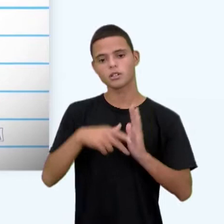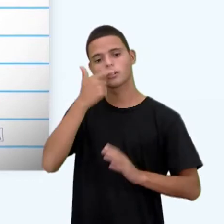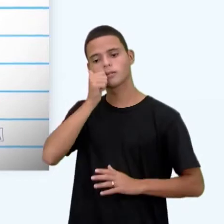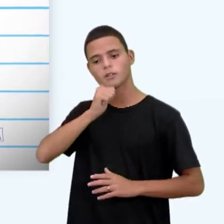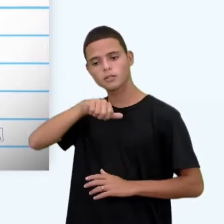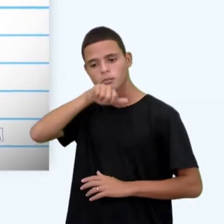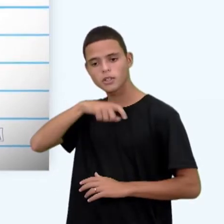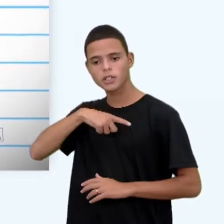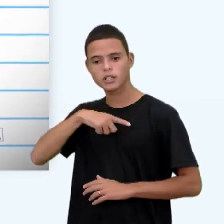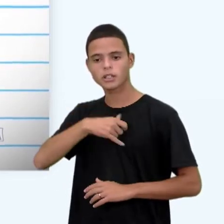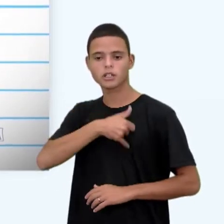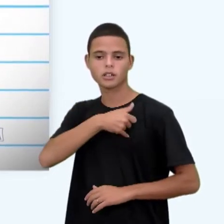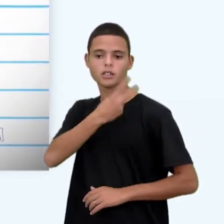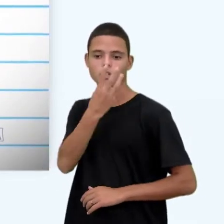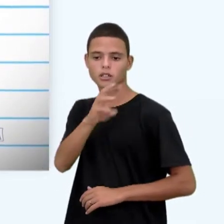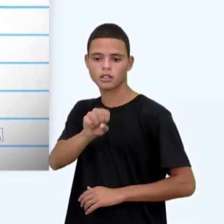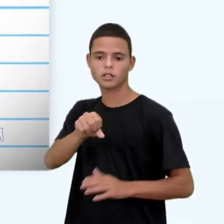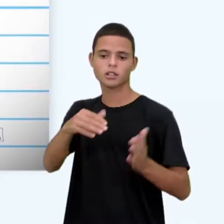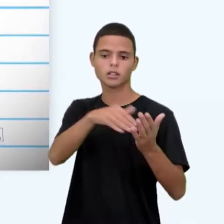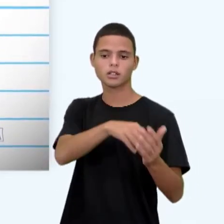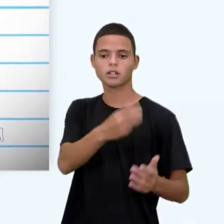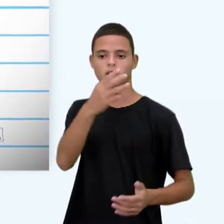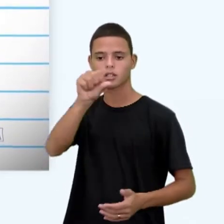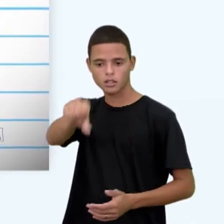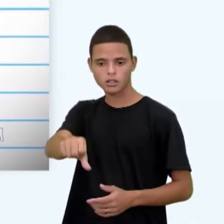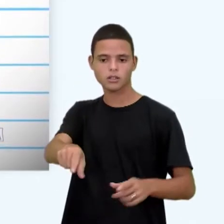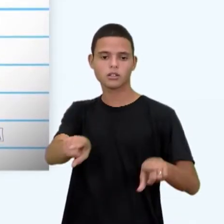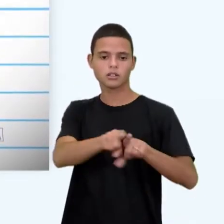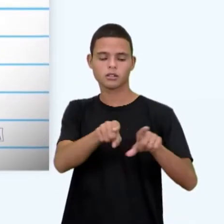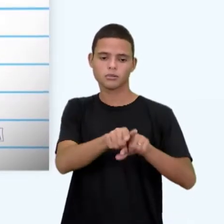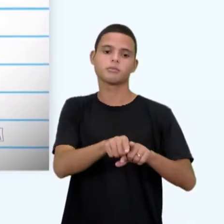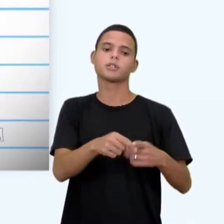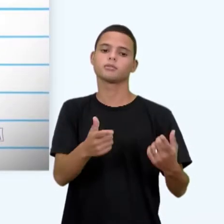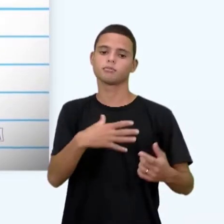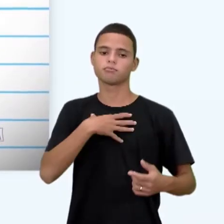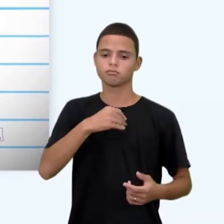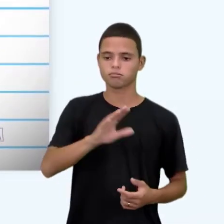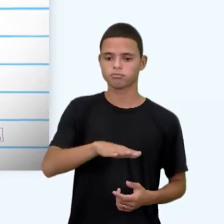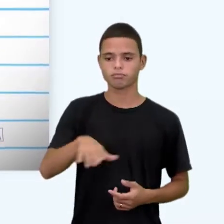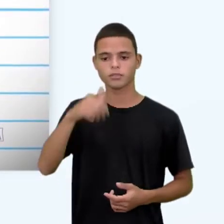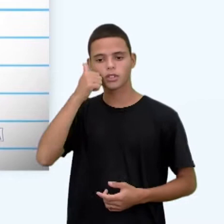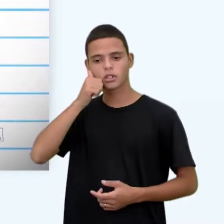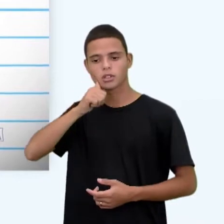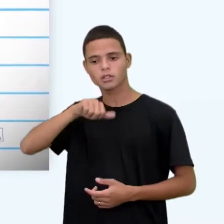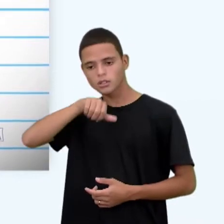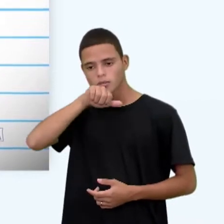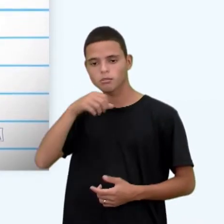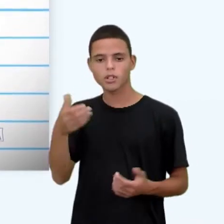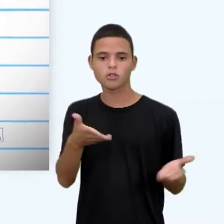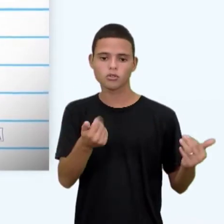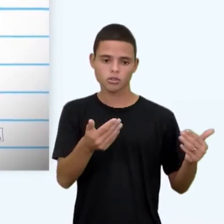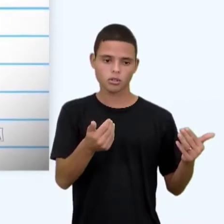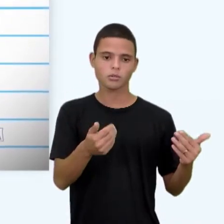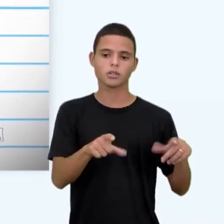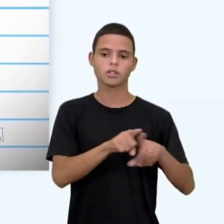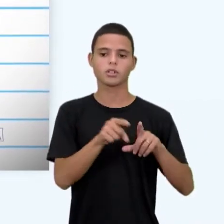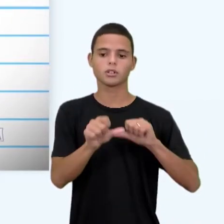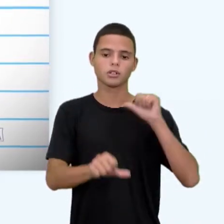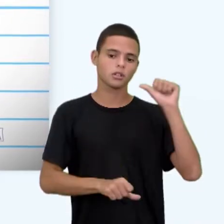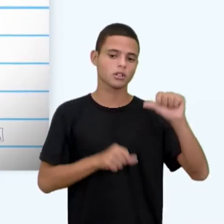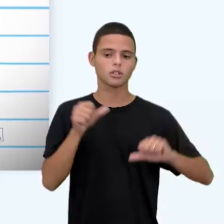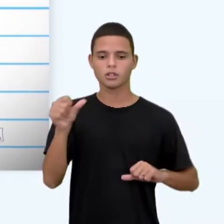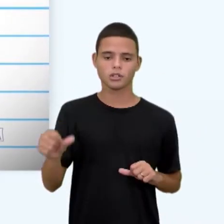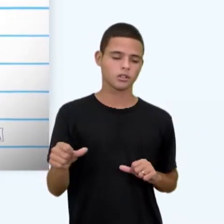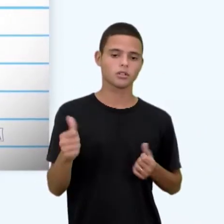etário de 30 a 39 anos e relativa redução dos registros de filhos de mães em idades mais jovens, evidenciando a mudança no padrão